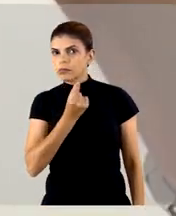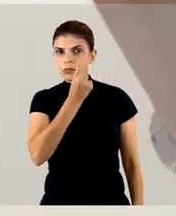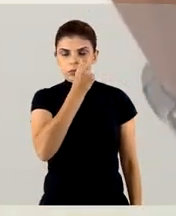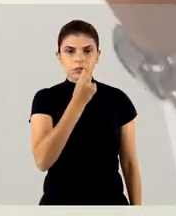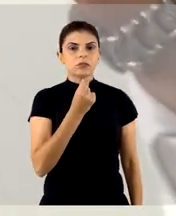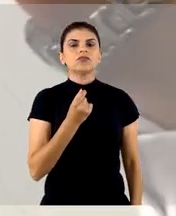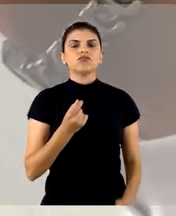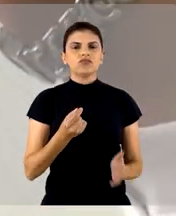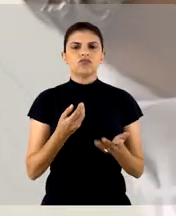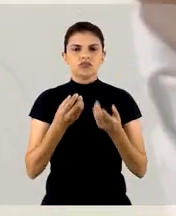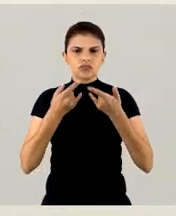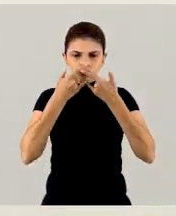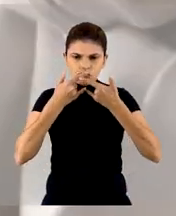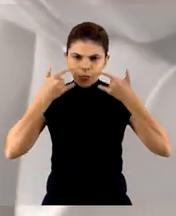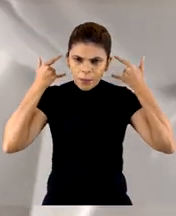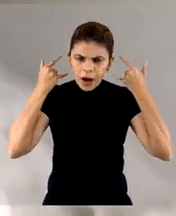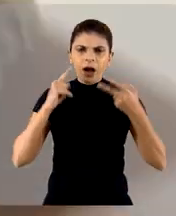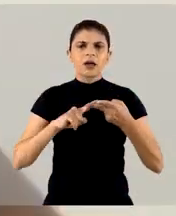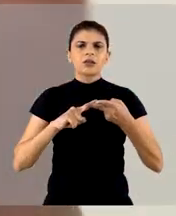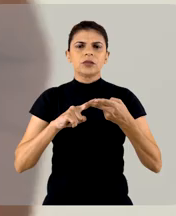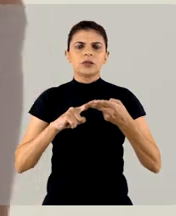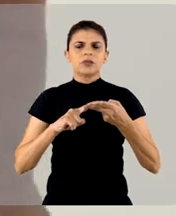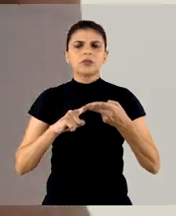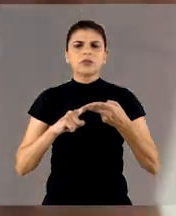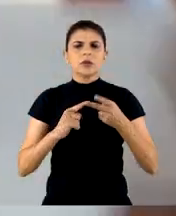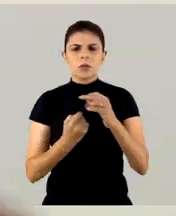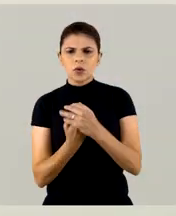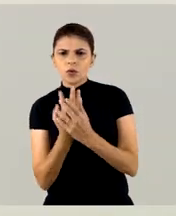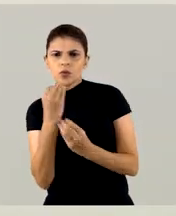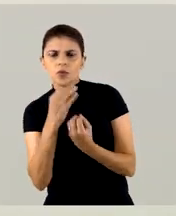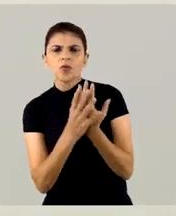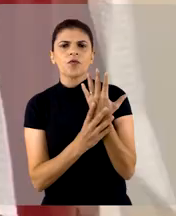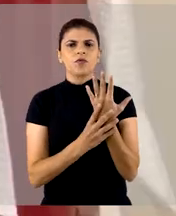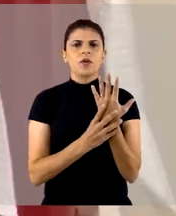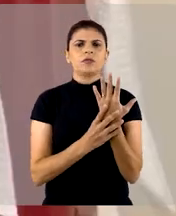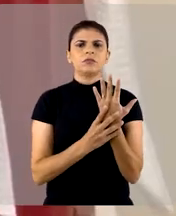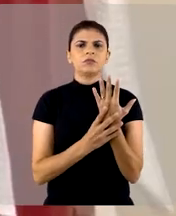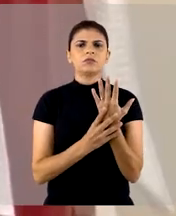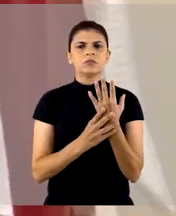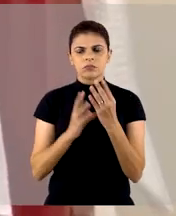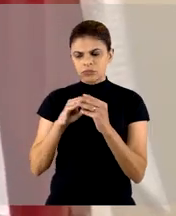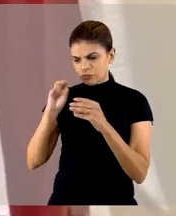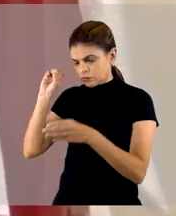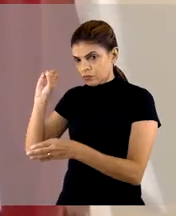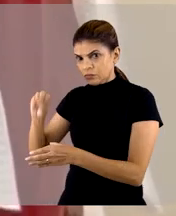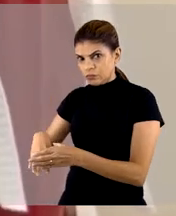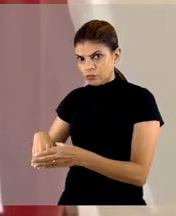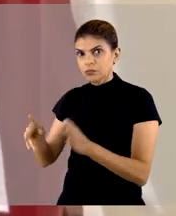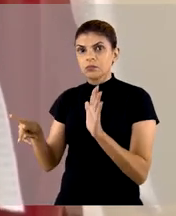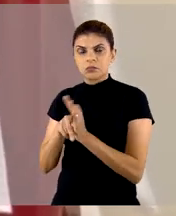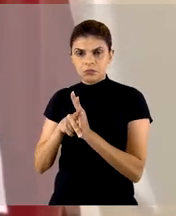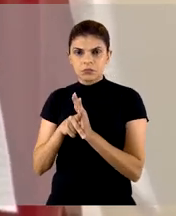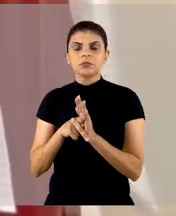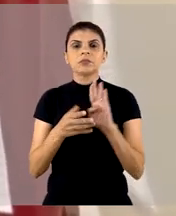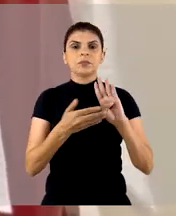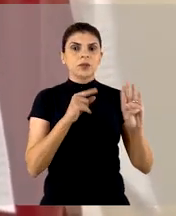Quando terminar a coleta, descarte todos os EPIs e outros materiais contaminados na bolsa de biossegurança.